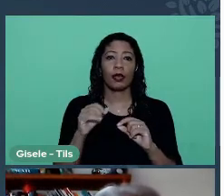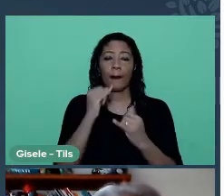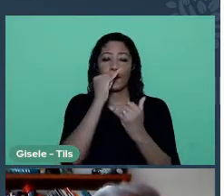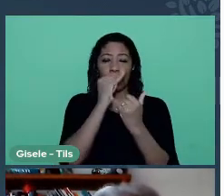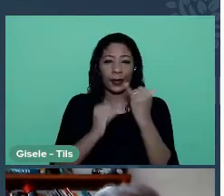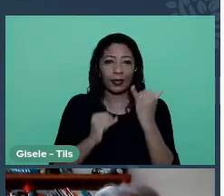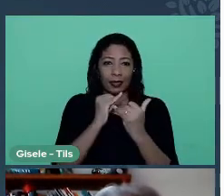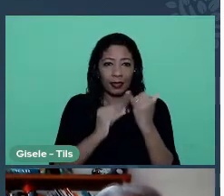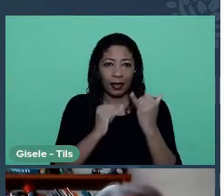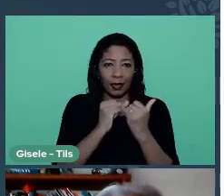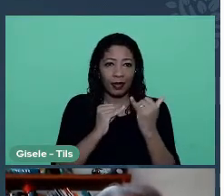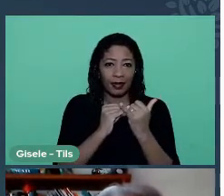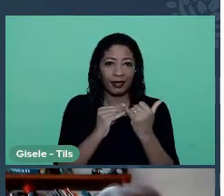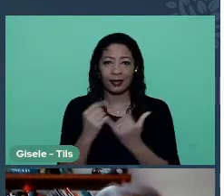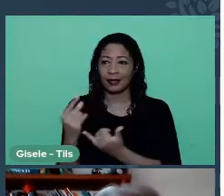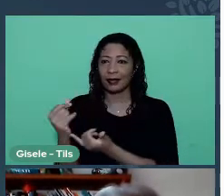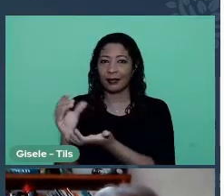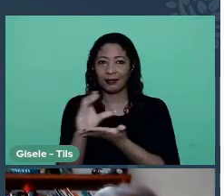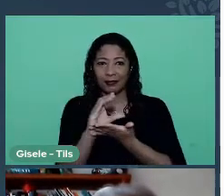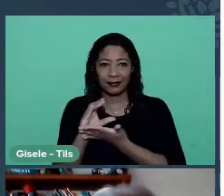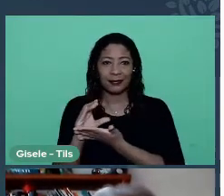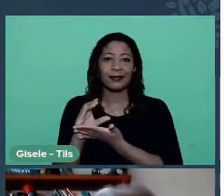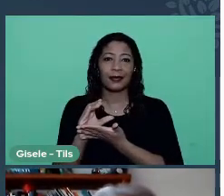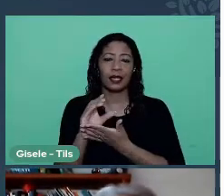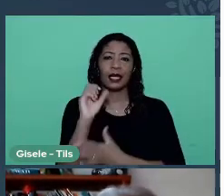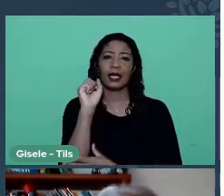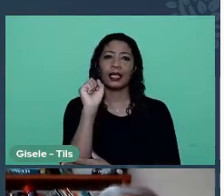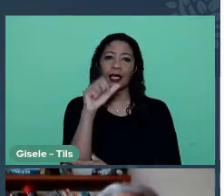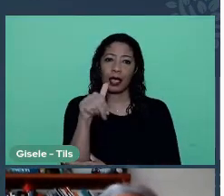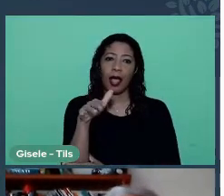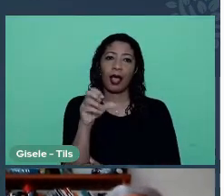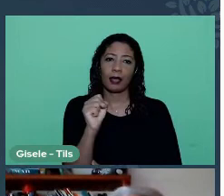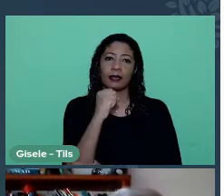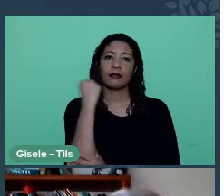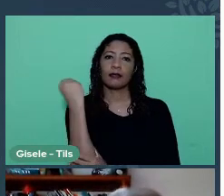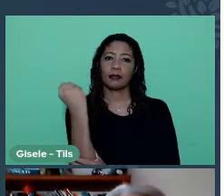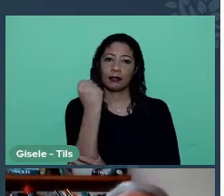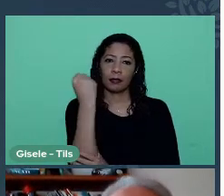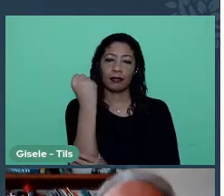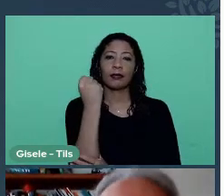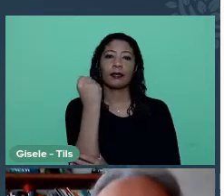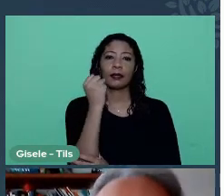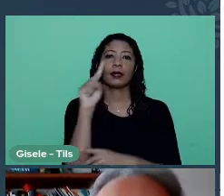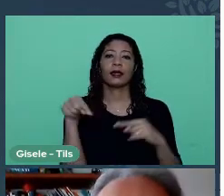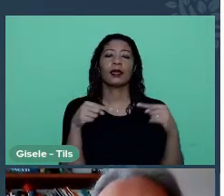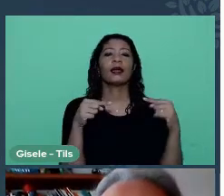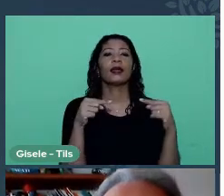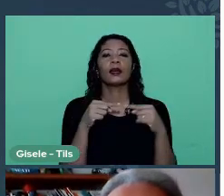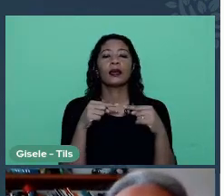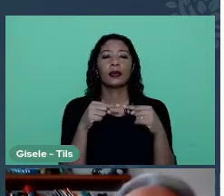desses custos, e a asma grave em si, aquela que tem uma definição